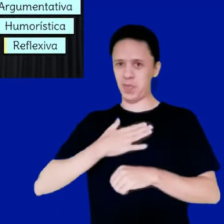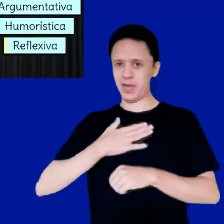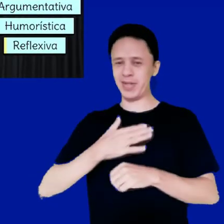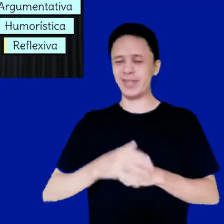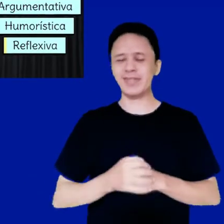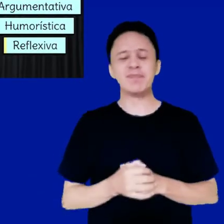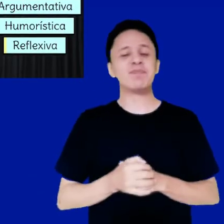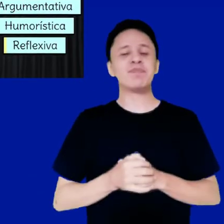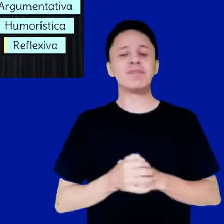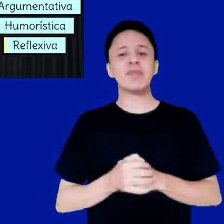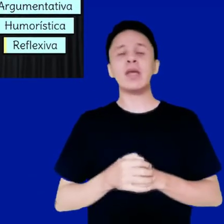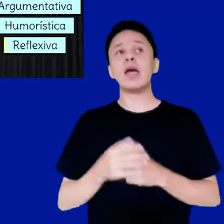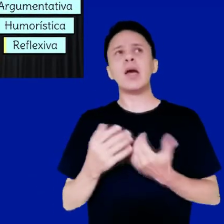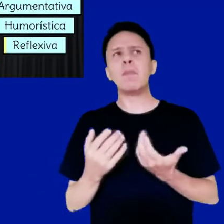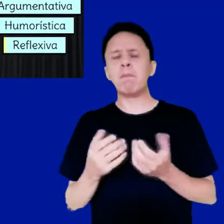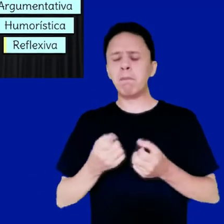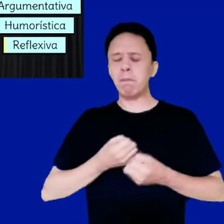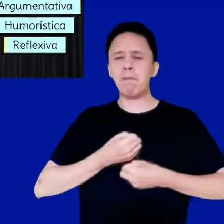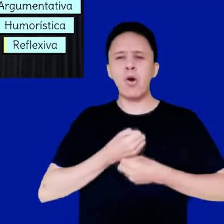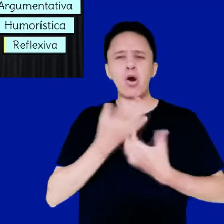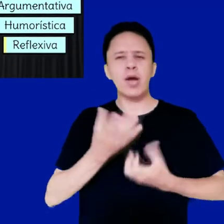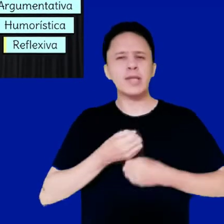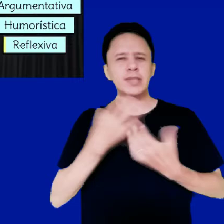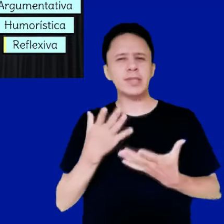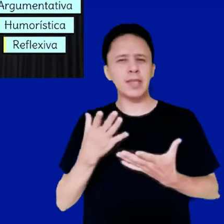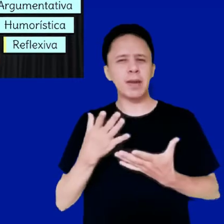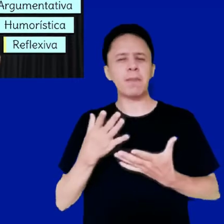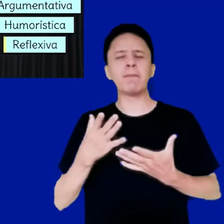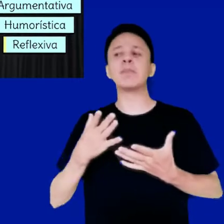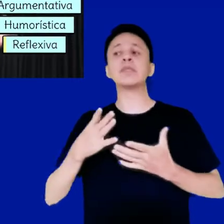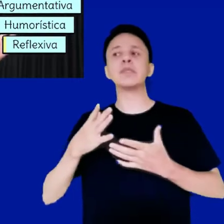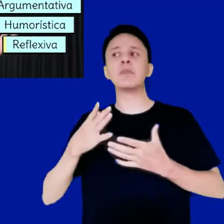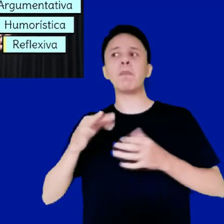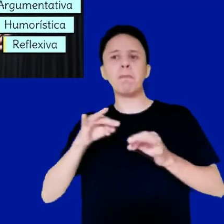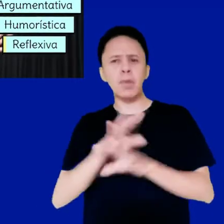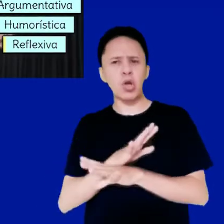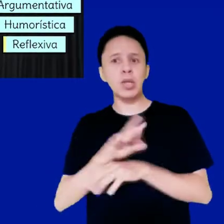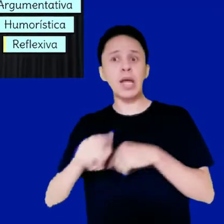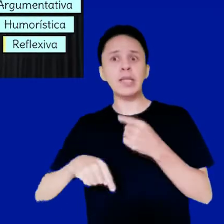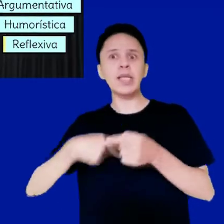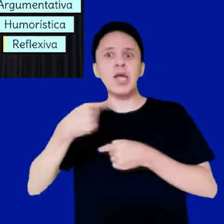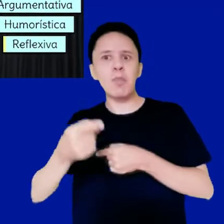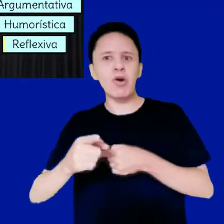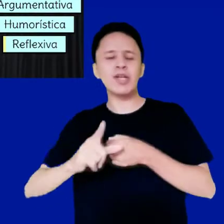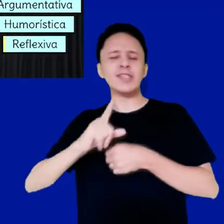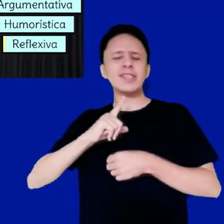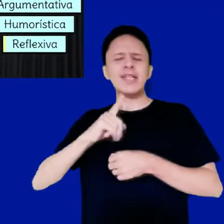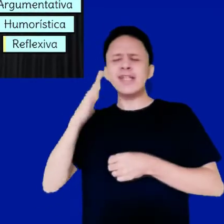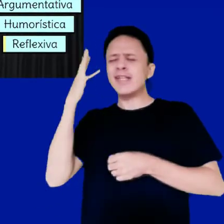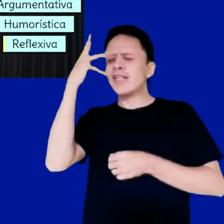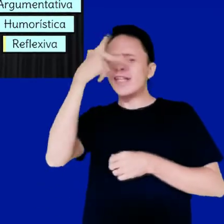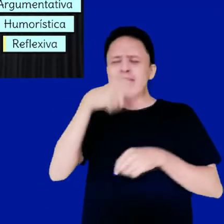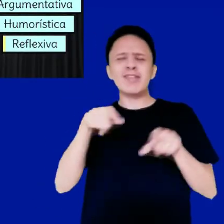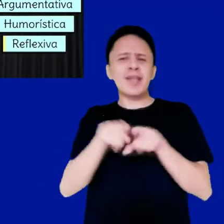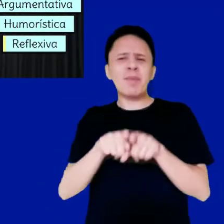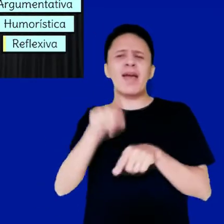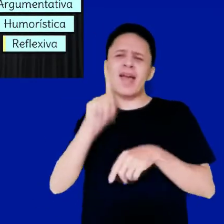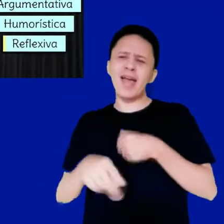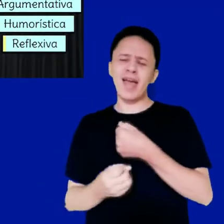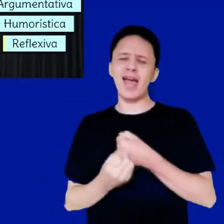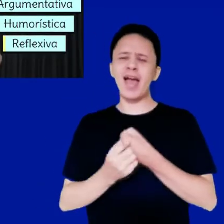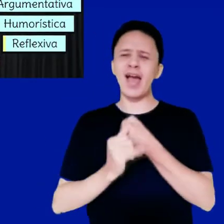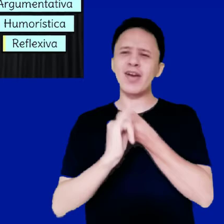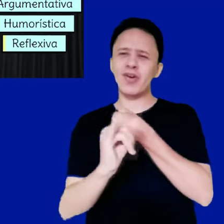é Guga Valente falando isso mesmo, eu costumo dizer que depois da poesia, a crônica é o gênero mais livre que